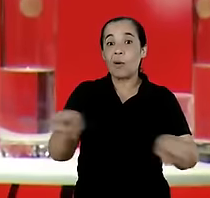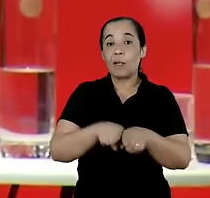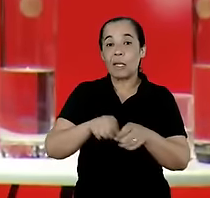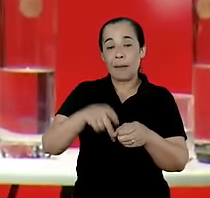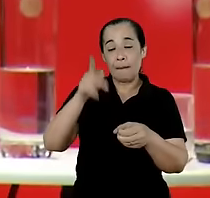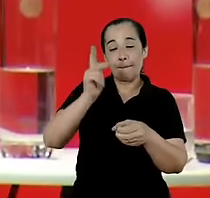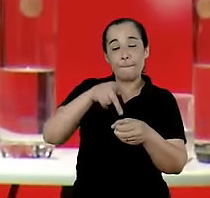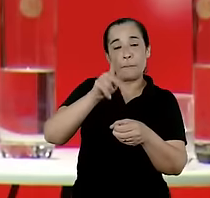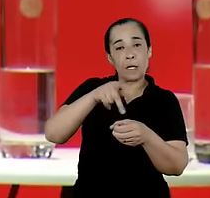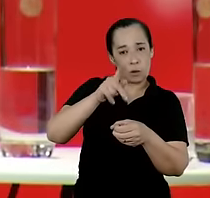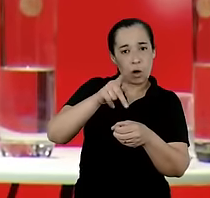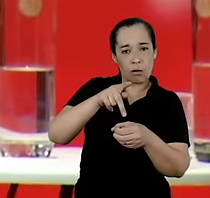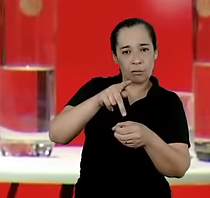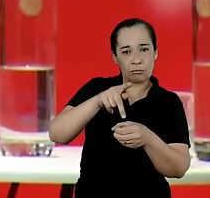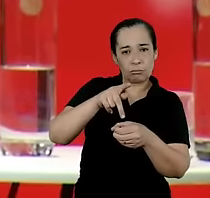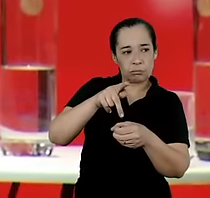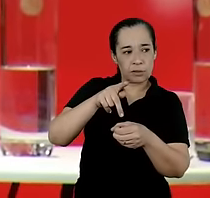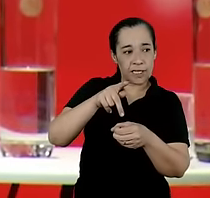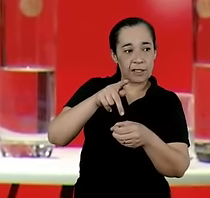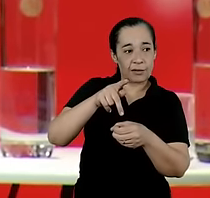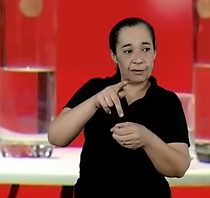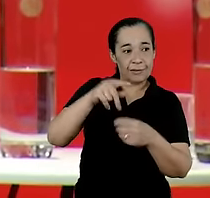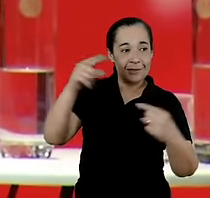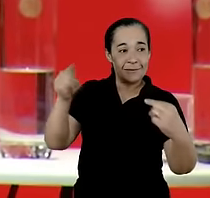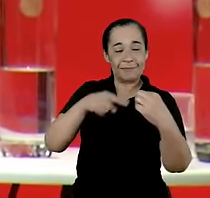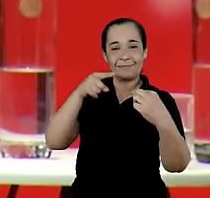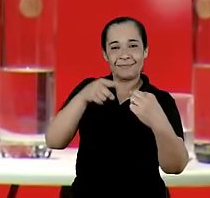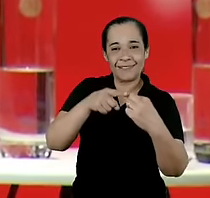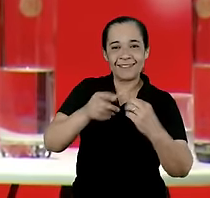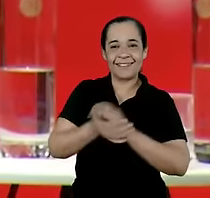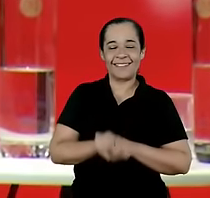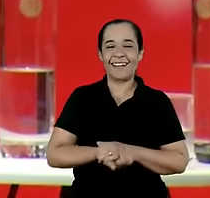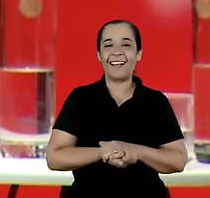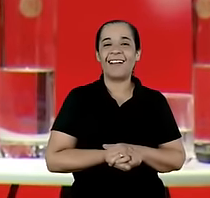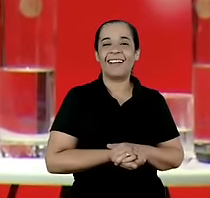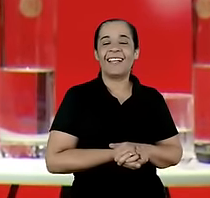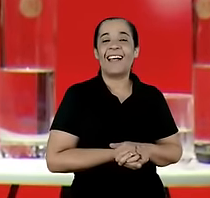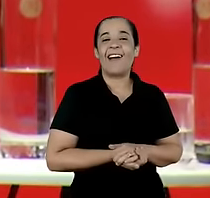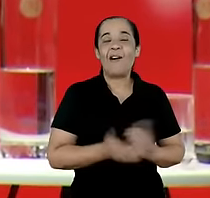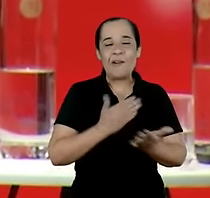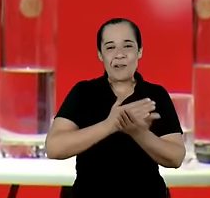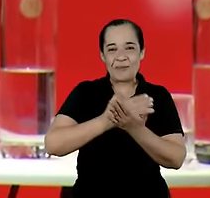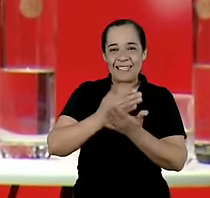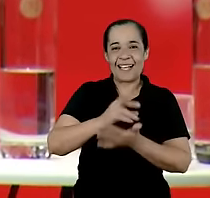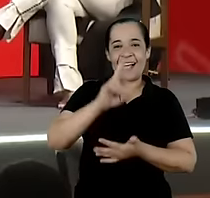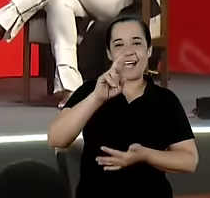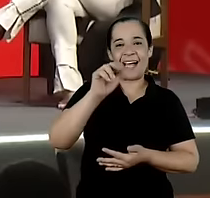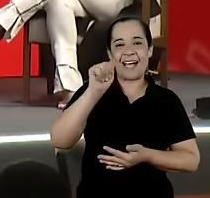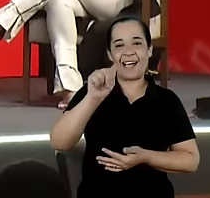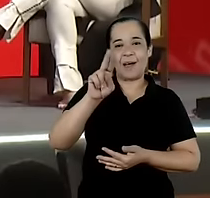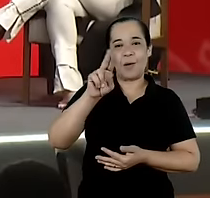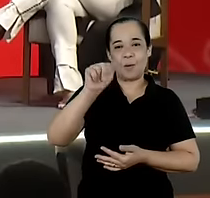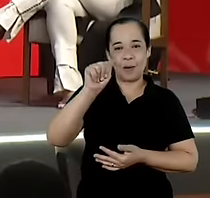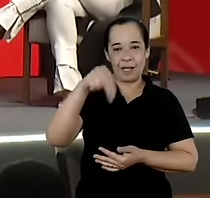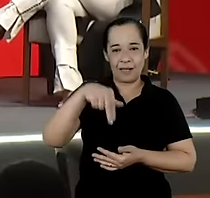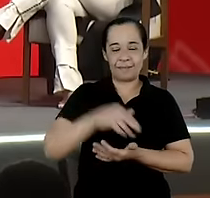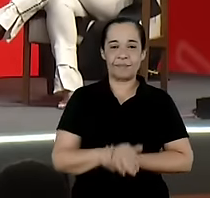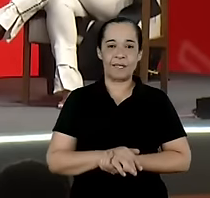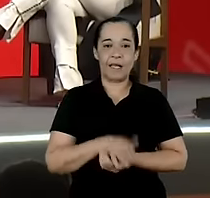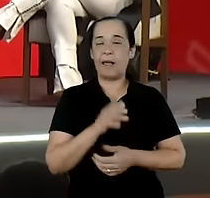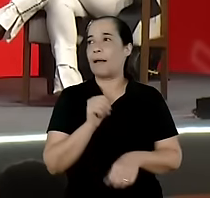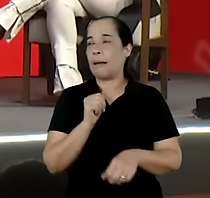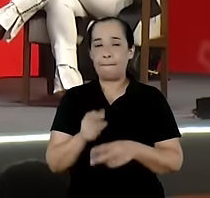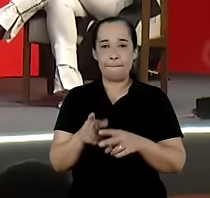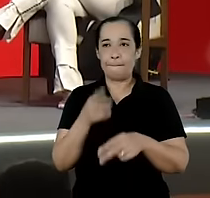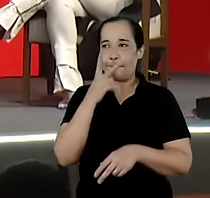forma bastante objetiva do ponto de vista de investimento acho que isso eu queria iniciar com Raduan Ju não quando a gente acha que deu uma uma parada